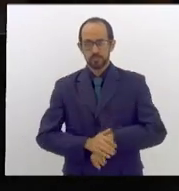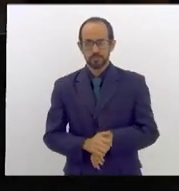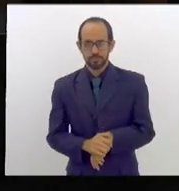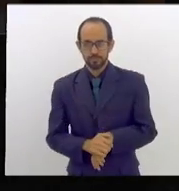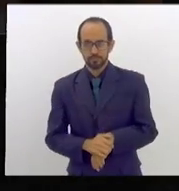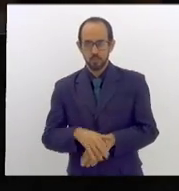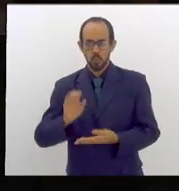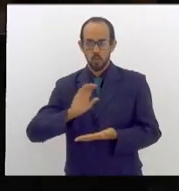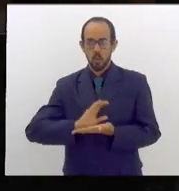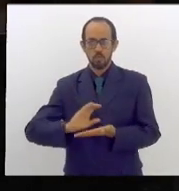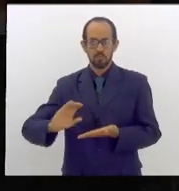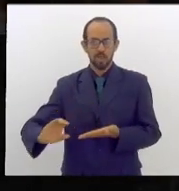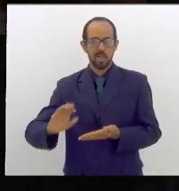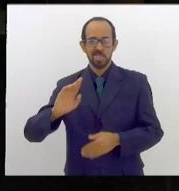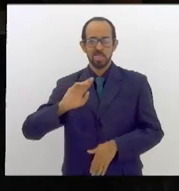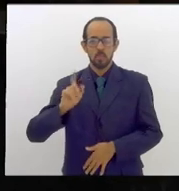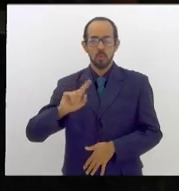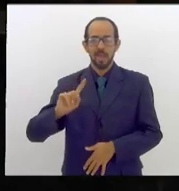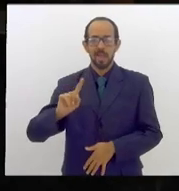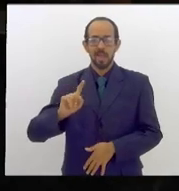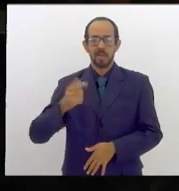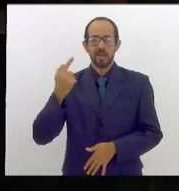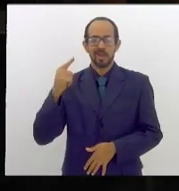orçamento não é garantidor